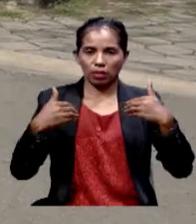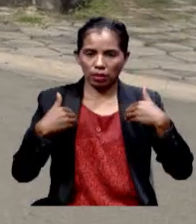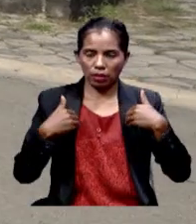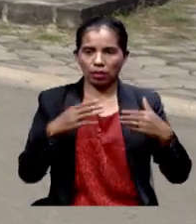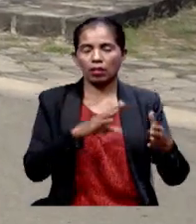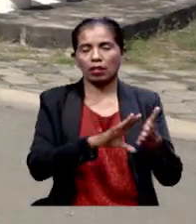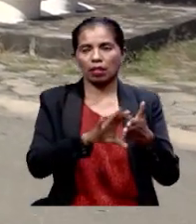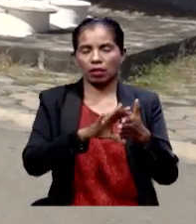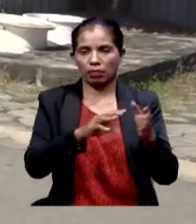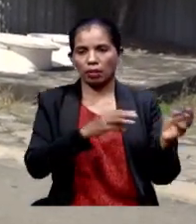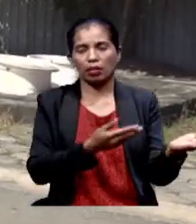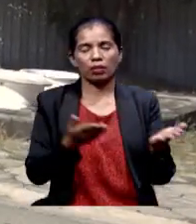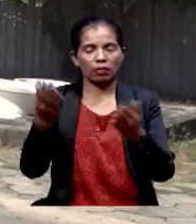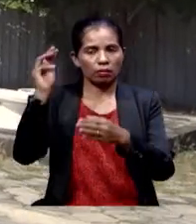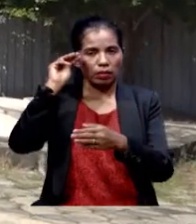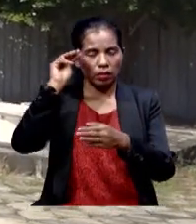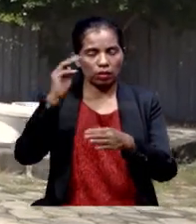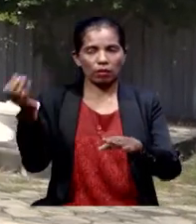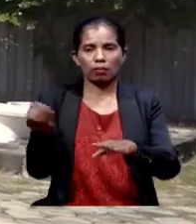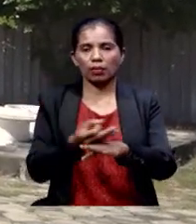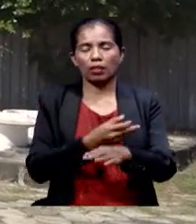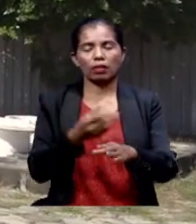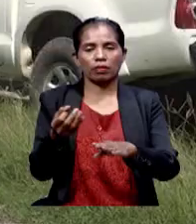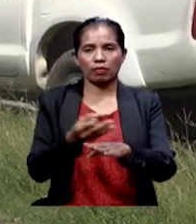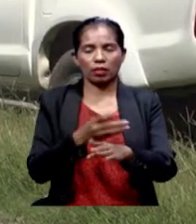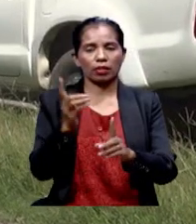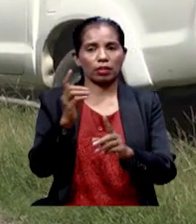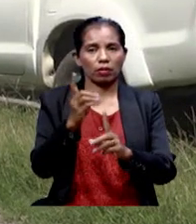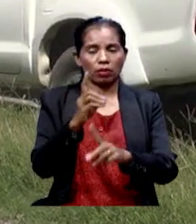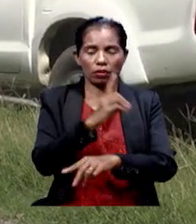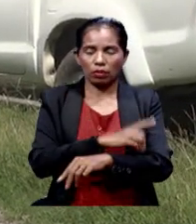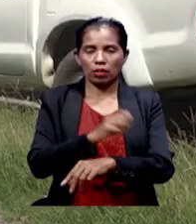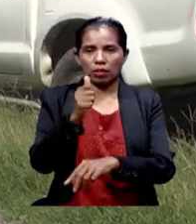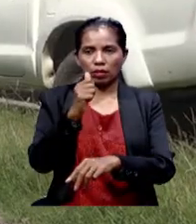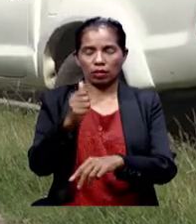carta do Ministério a tu completa documento durante Lourenço Nulunelaran, sura